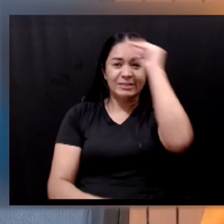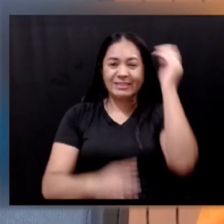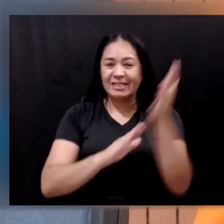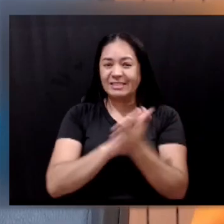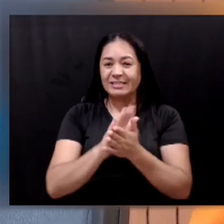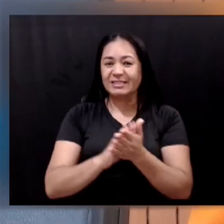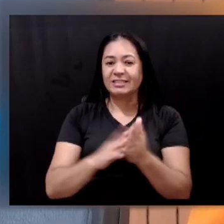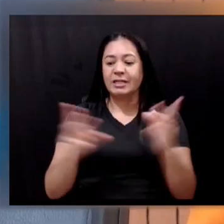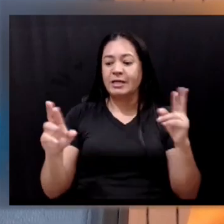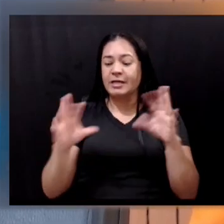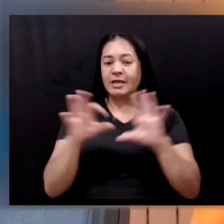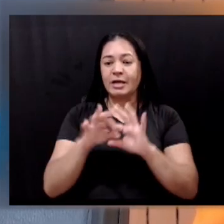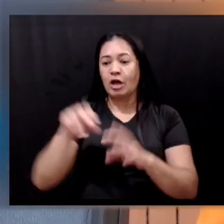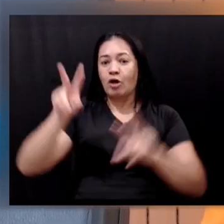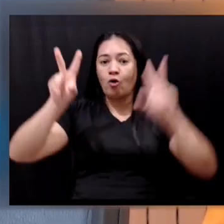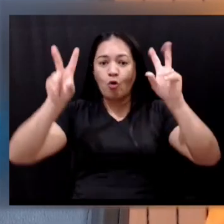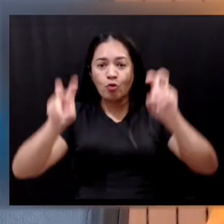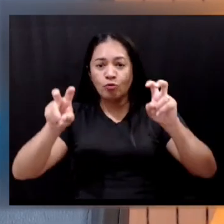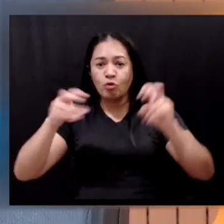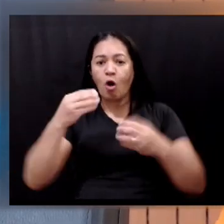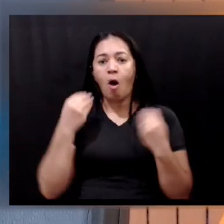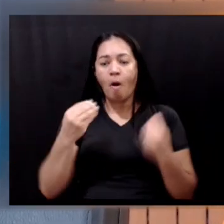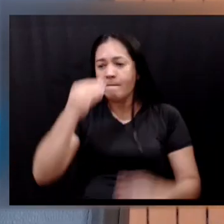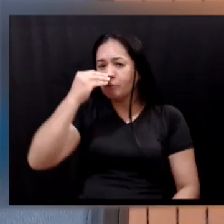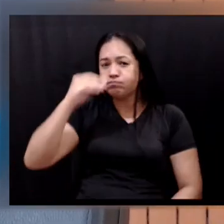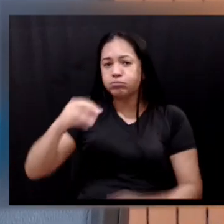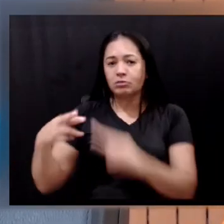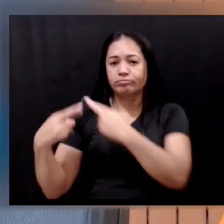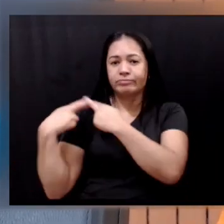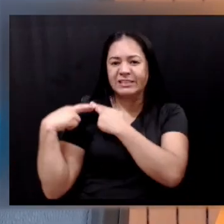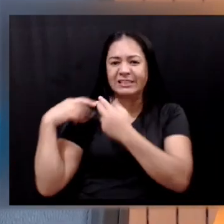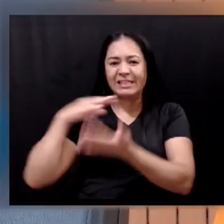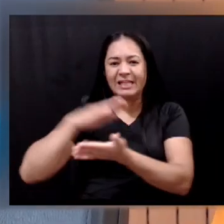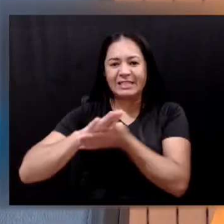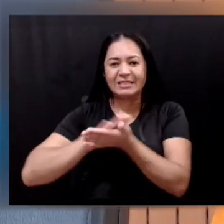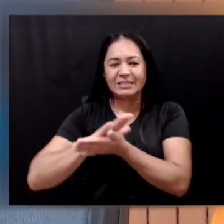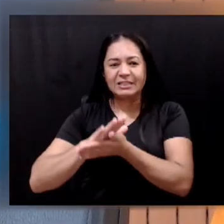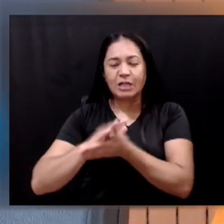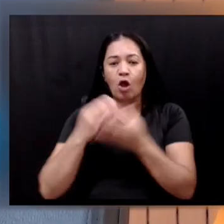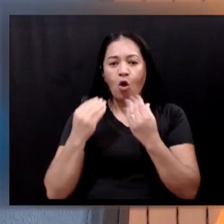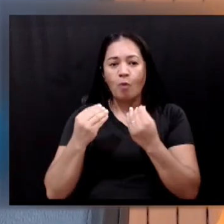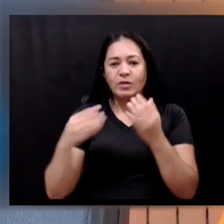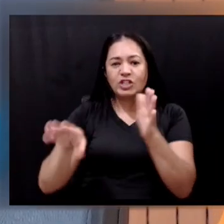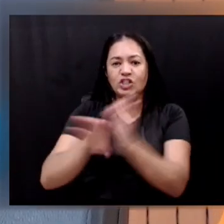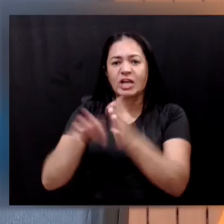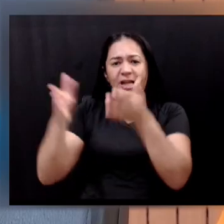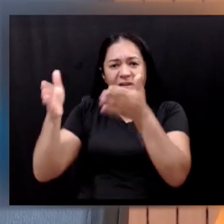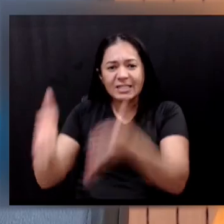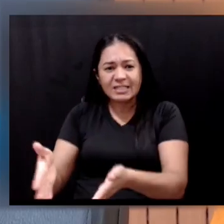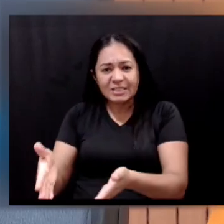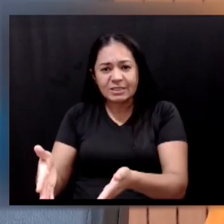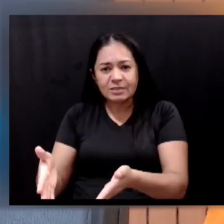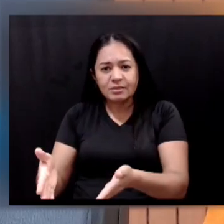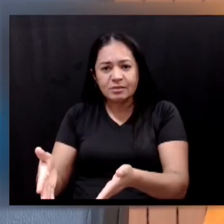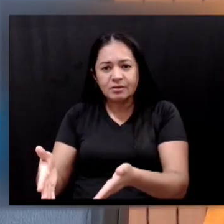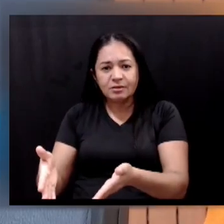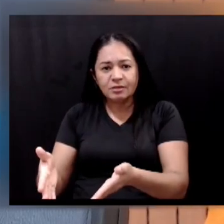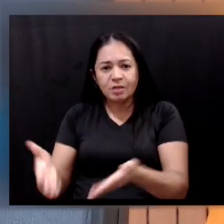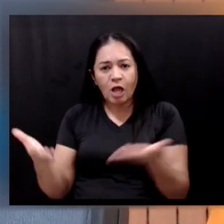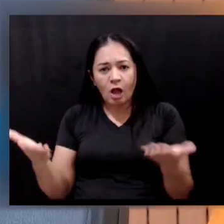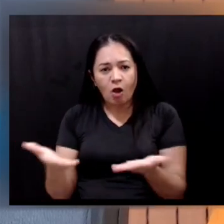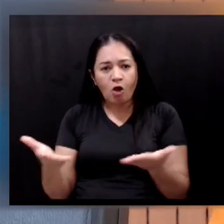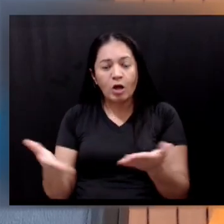A negligência, a irresponsabilidade, deixar chegar a uma situação limite como essa, quando usuários